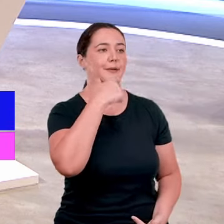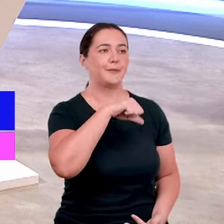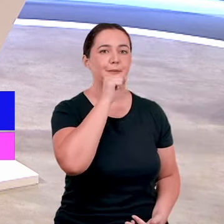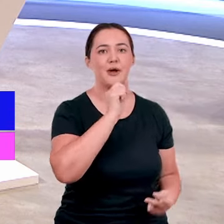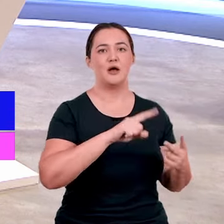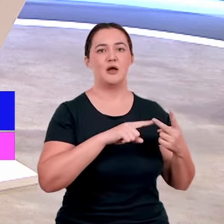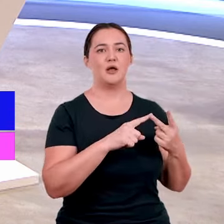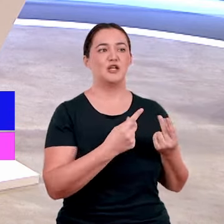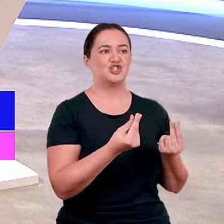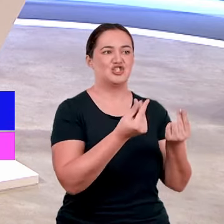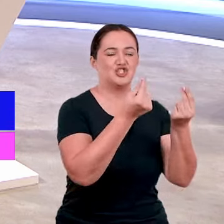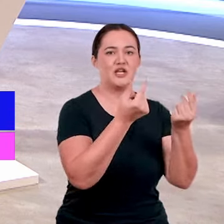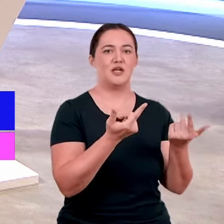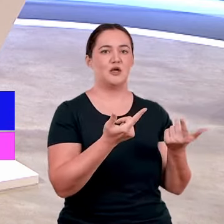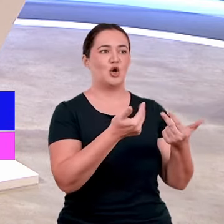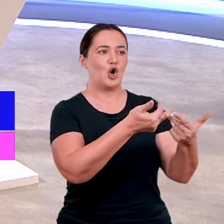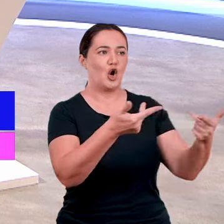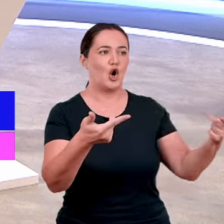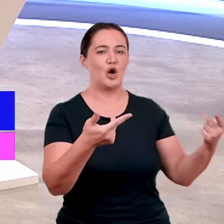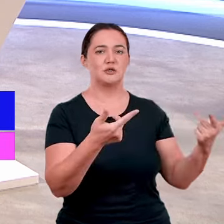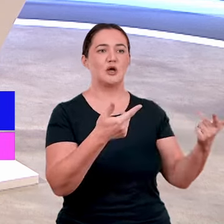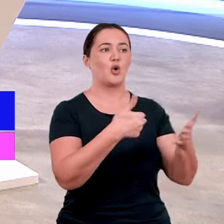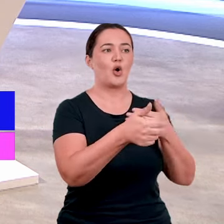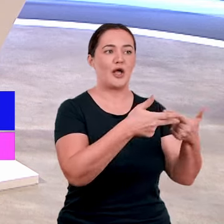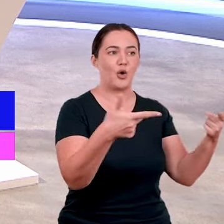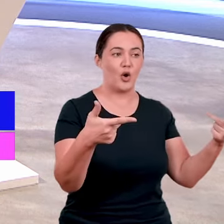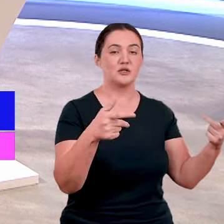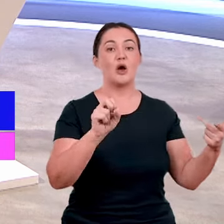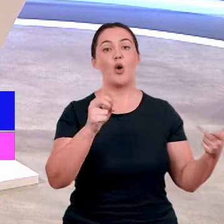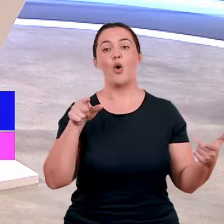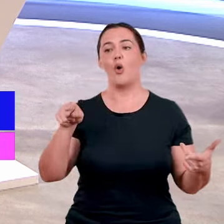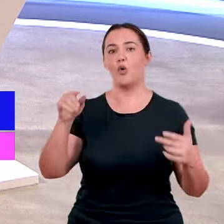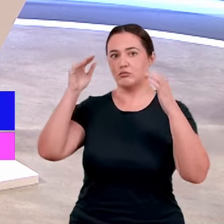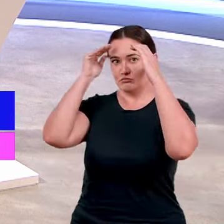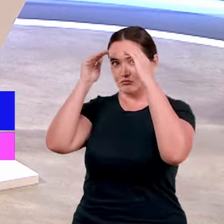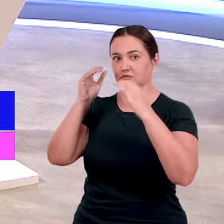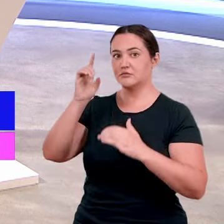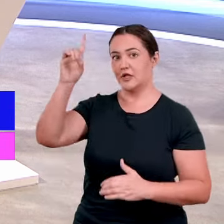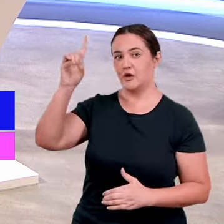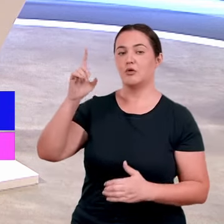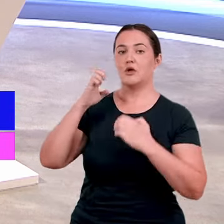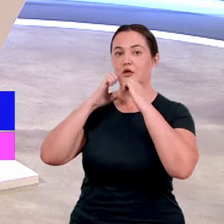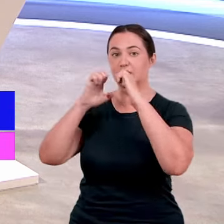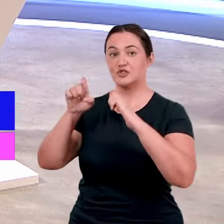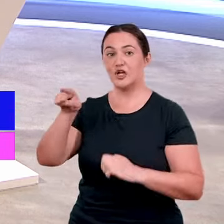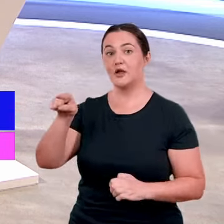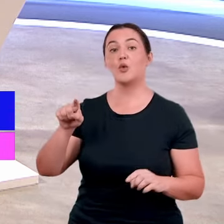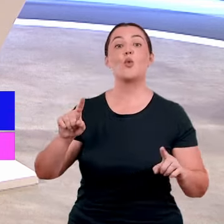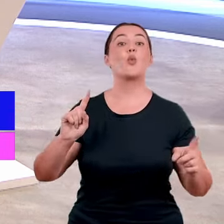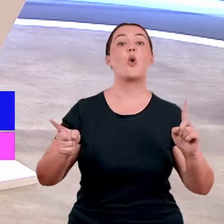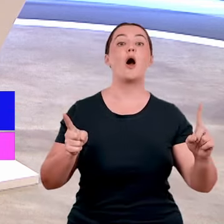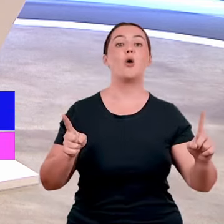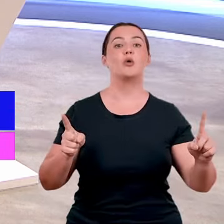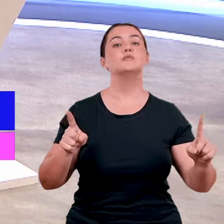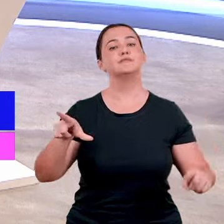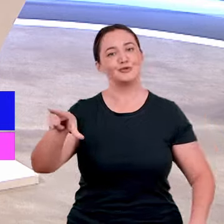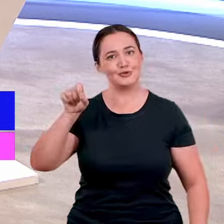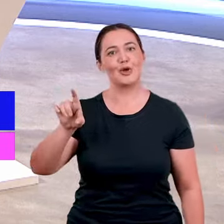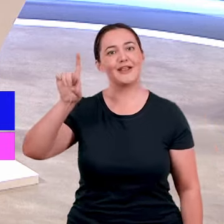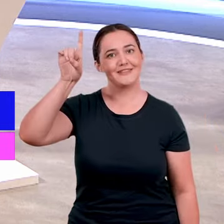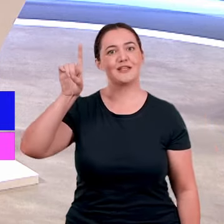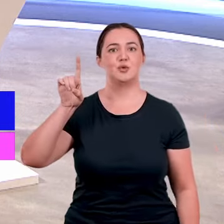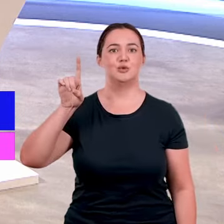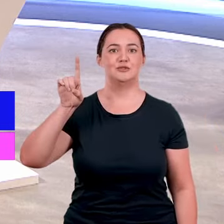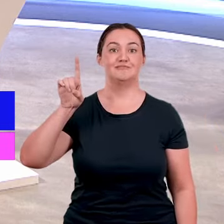mãe, posses, dinheiro, quem quer que seja, e o evangelho, e o Senhor, escolha a Deus. Deu para